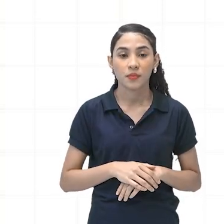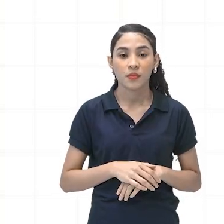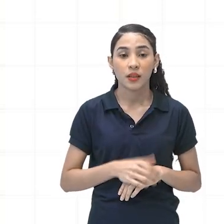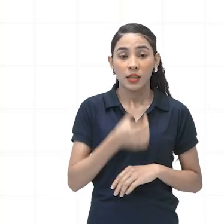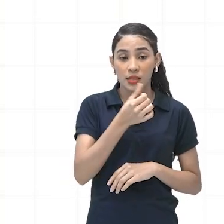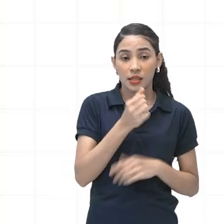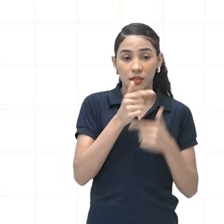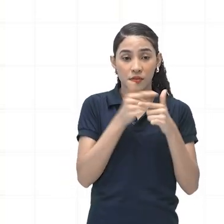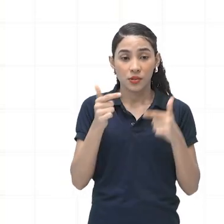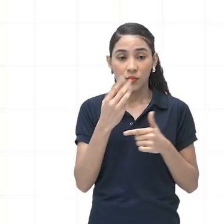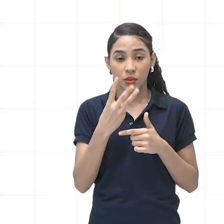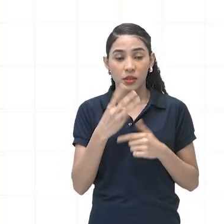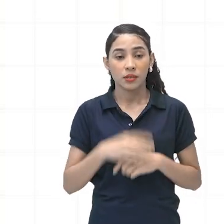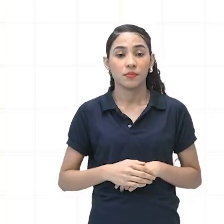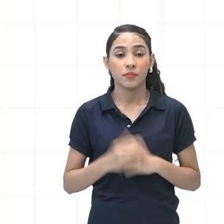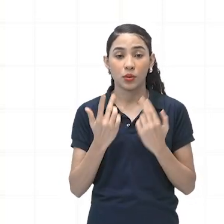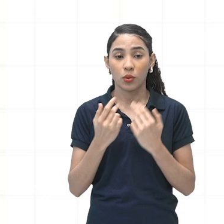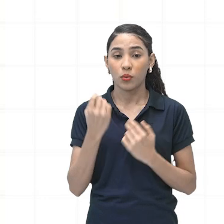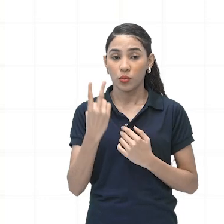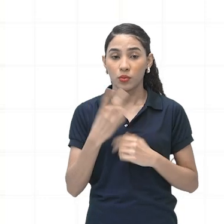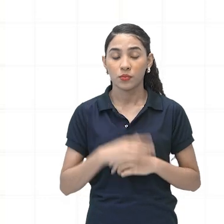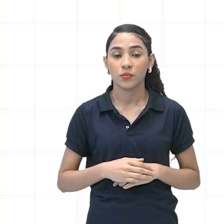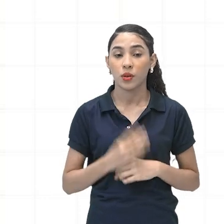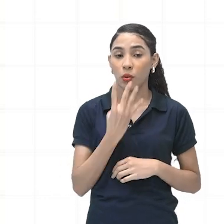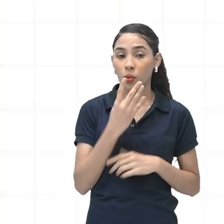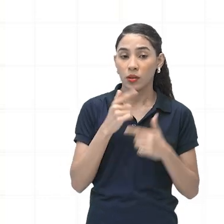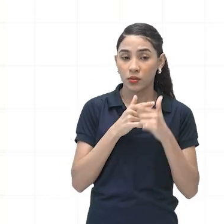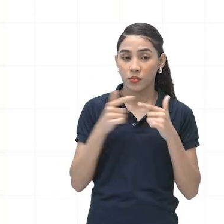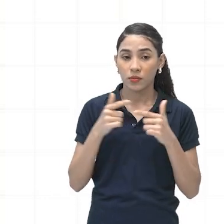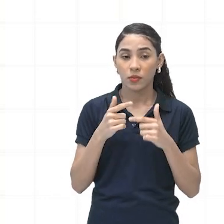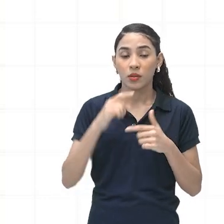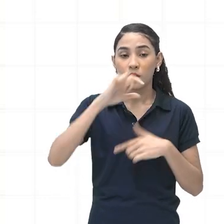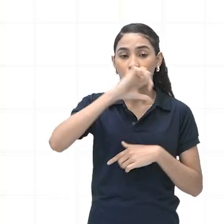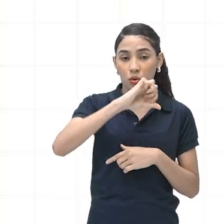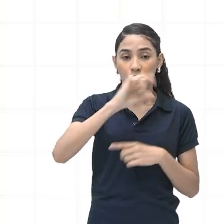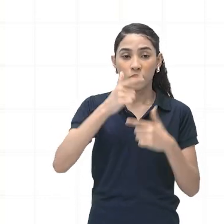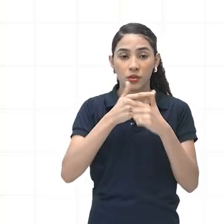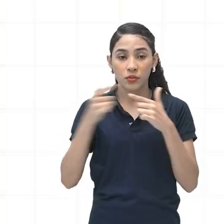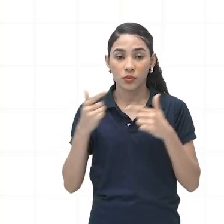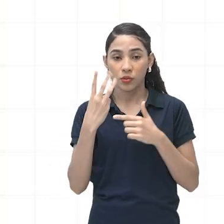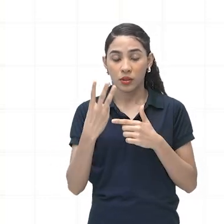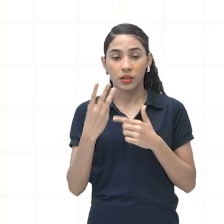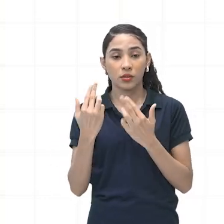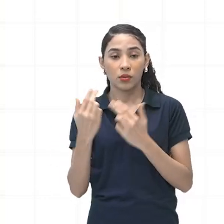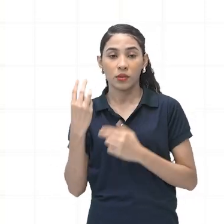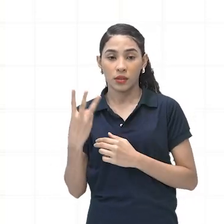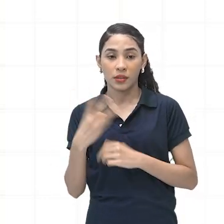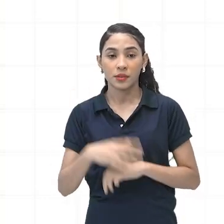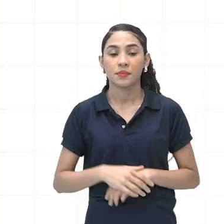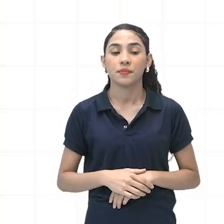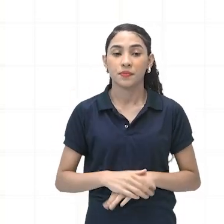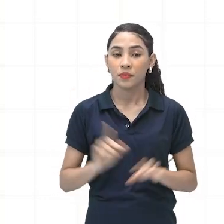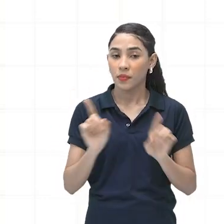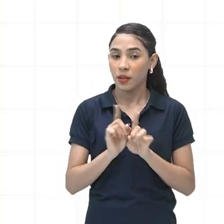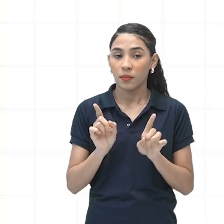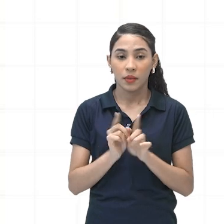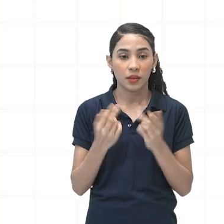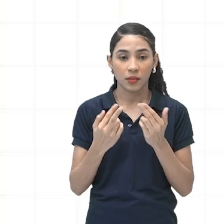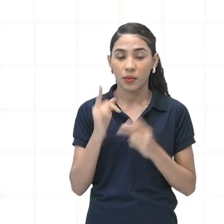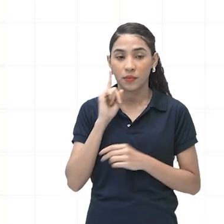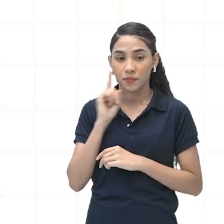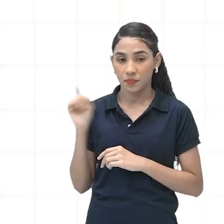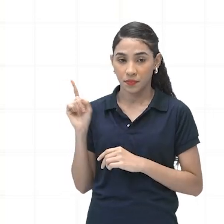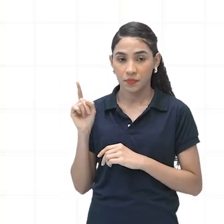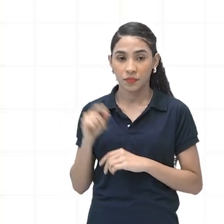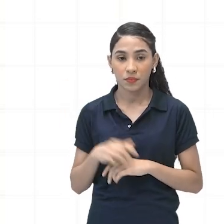6 dividido por 3, 2. 4 dividido, ou 9 dividido por 3, 3. A mesma coisa que raiz